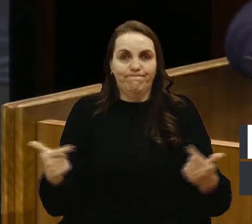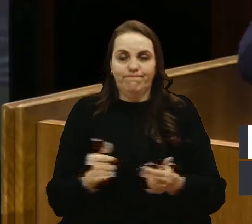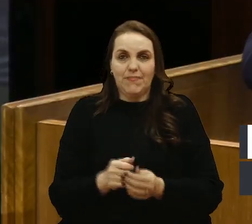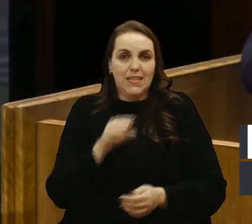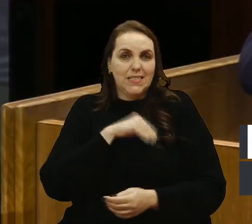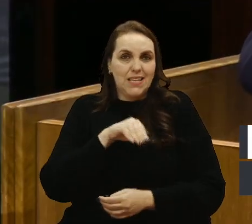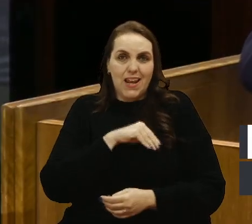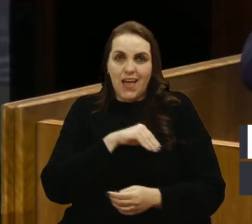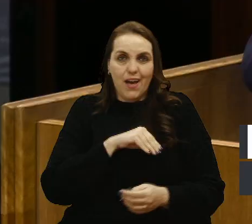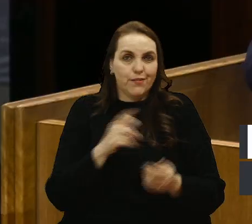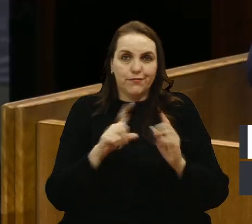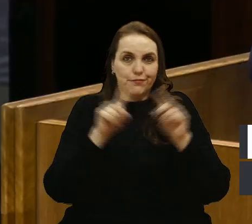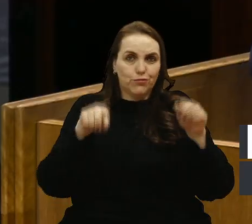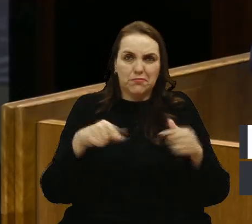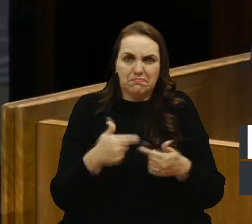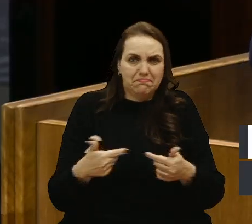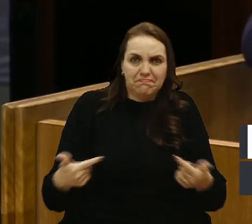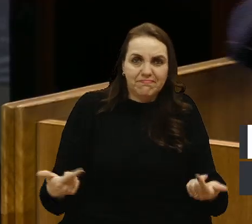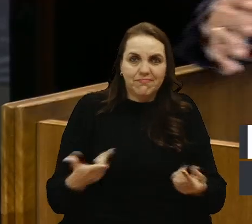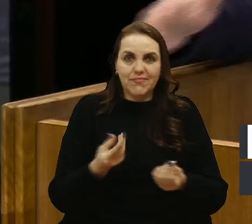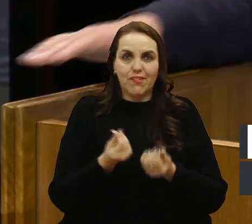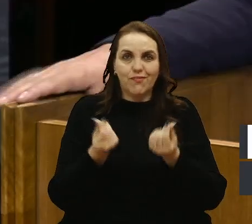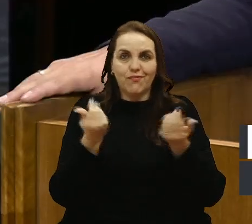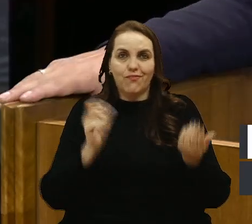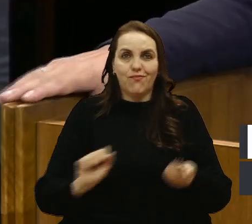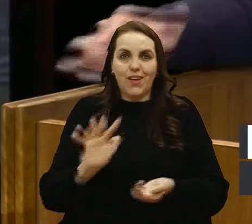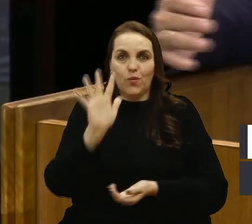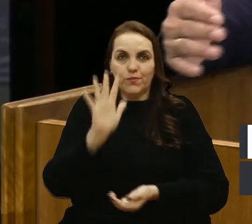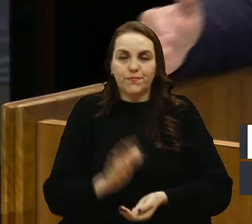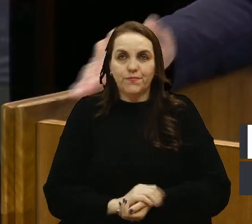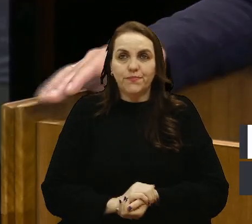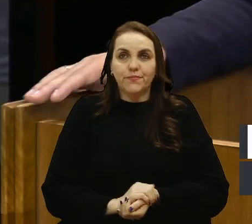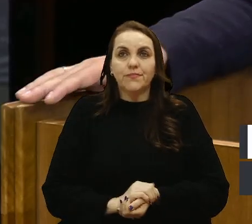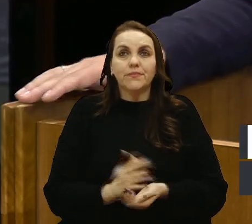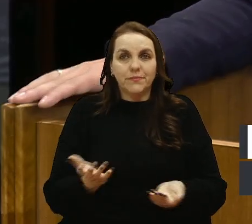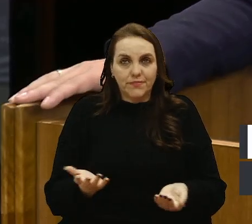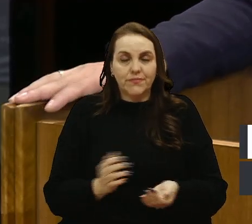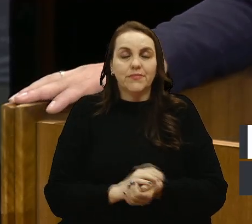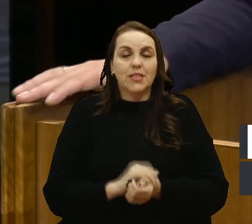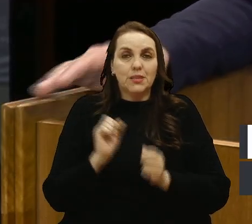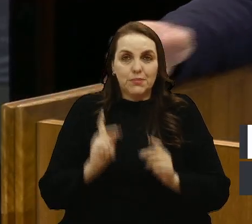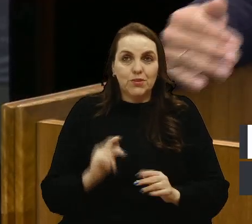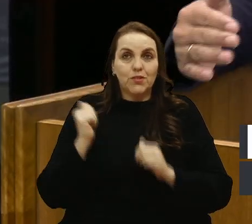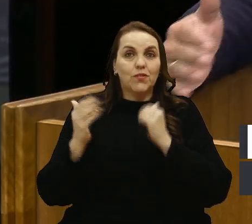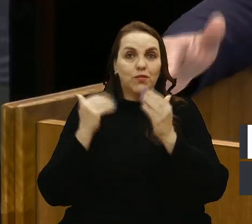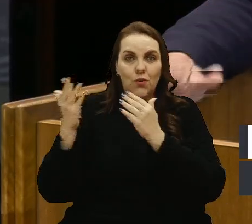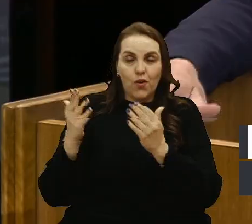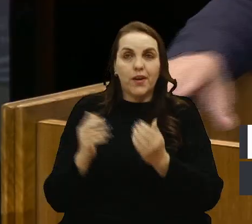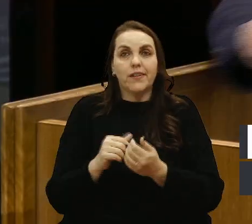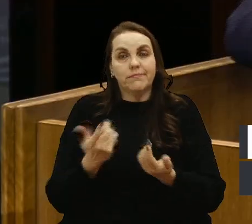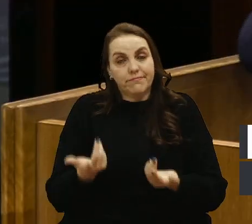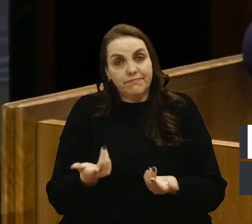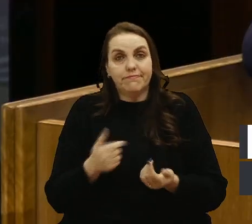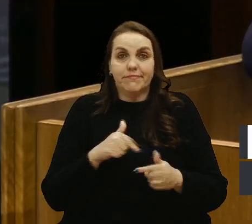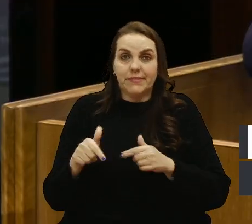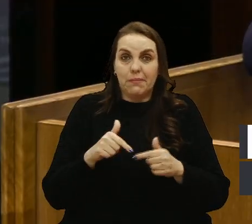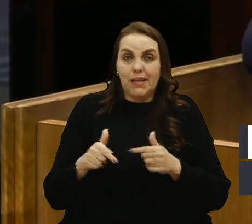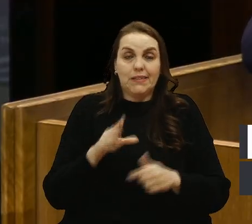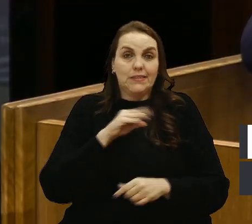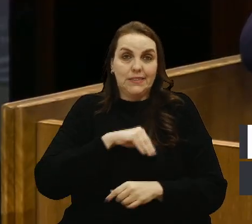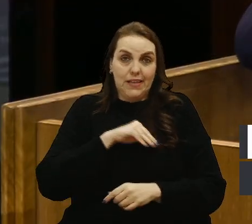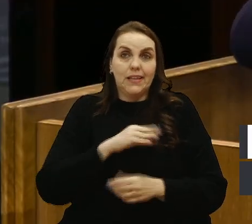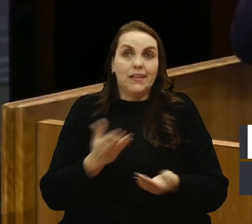salário dos trabalhadores. E aí, as pessoas que vêm de fora se sujeitam a trabalhar por um